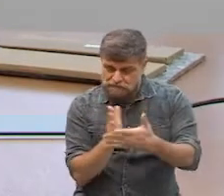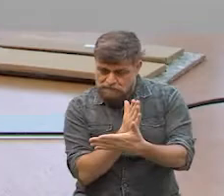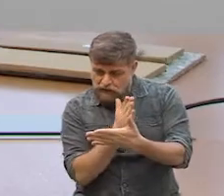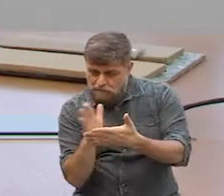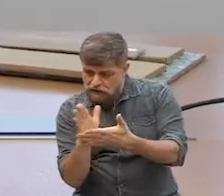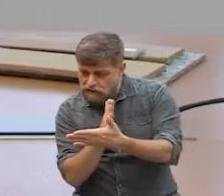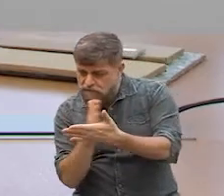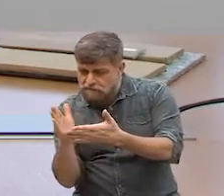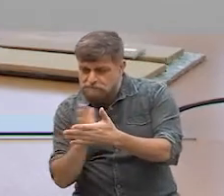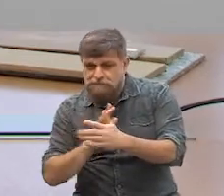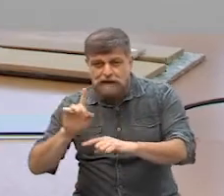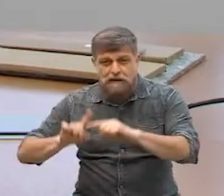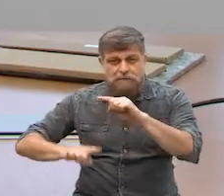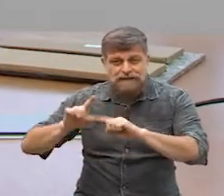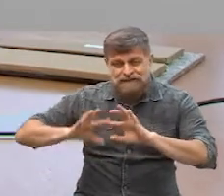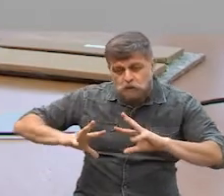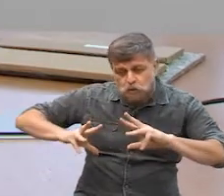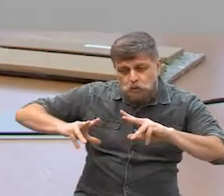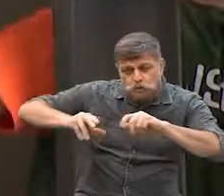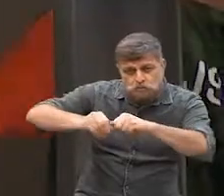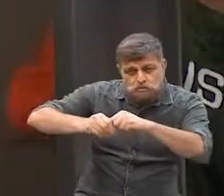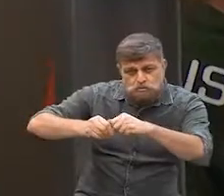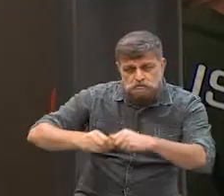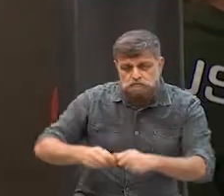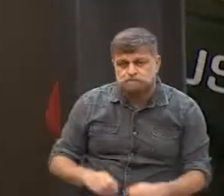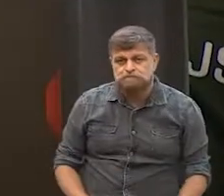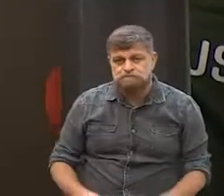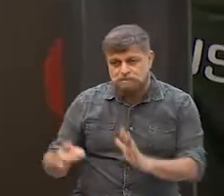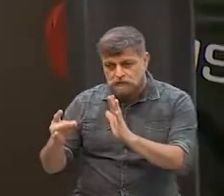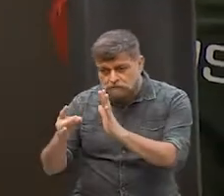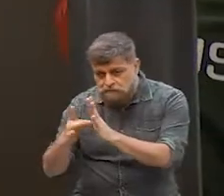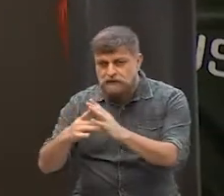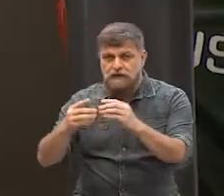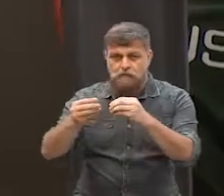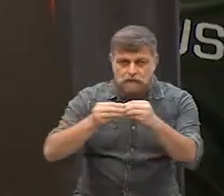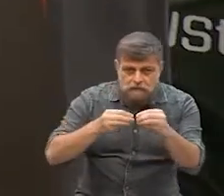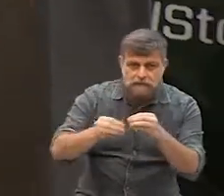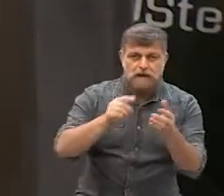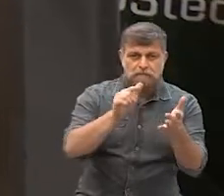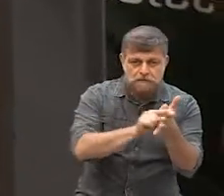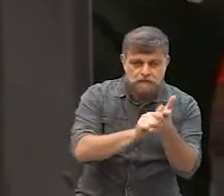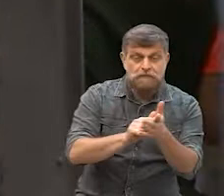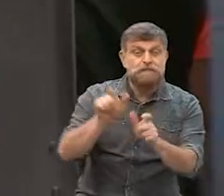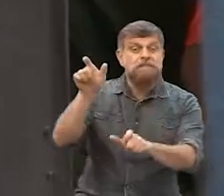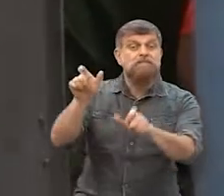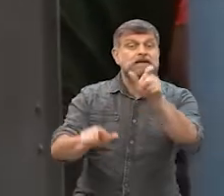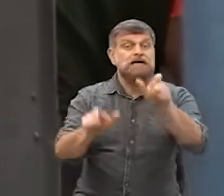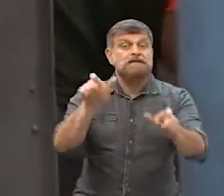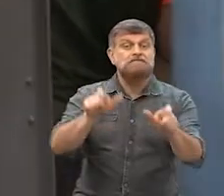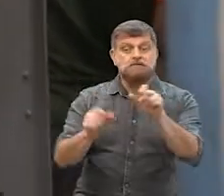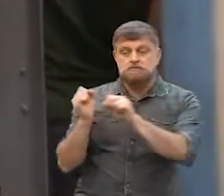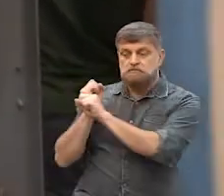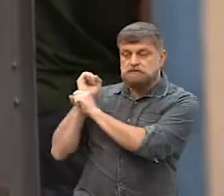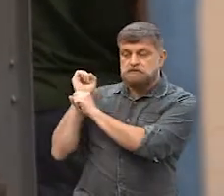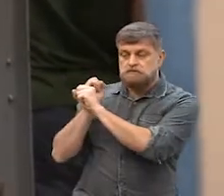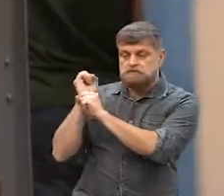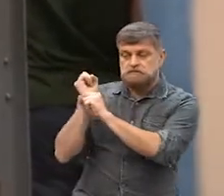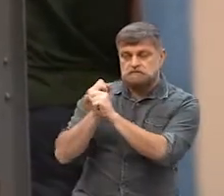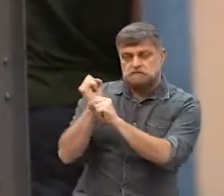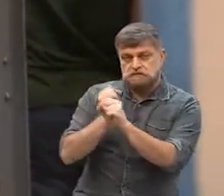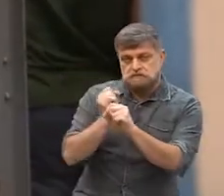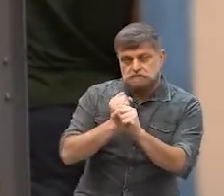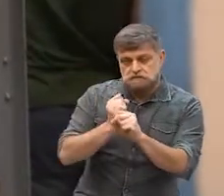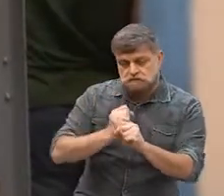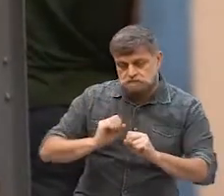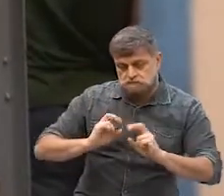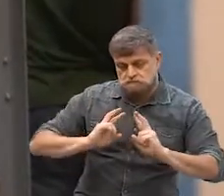de todo esse material, as pessoas, de modo geral, nesses últimos anos, elas têm